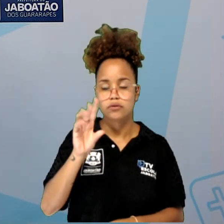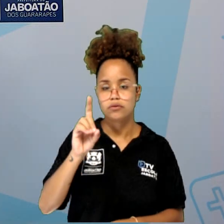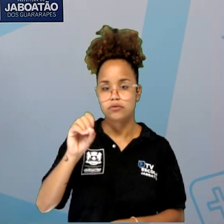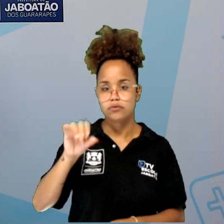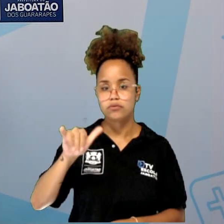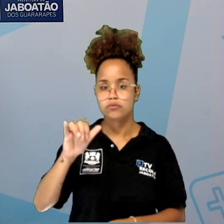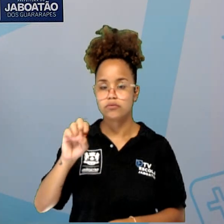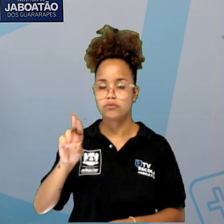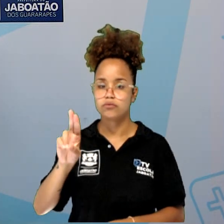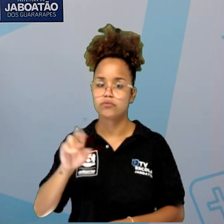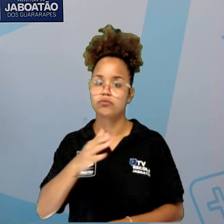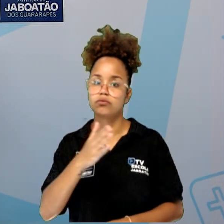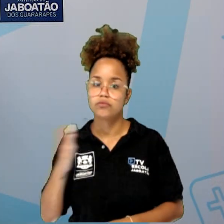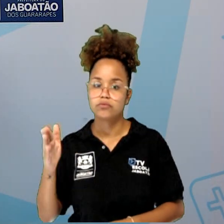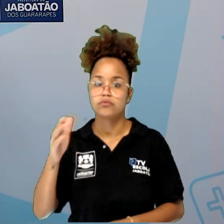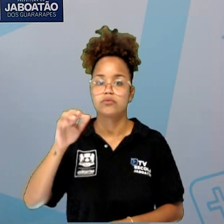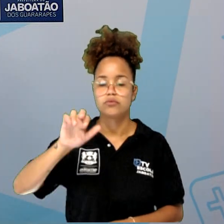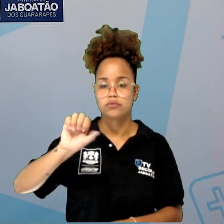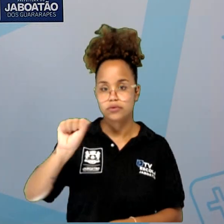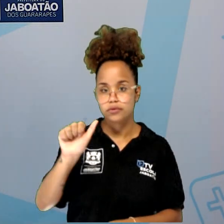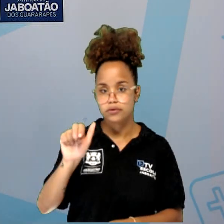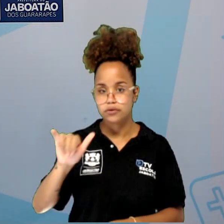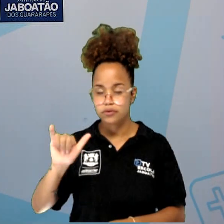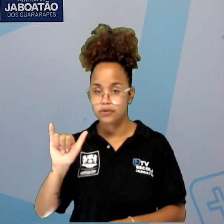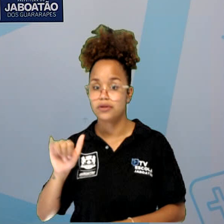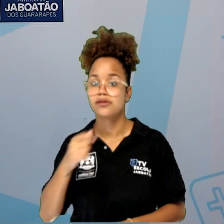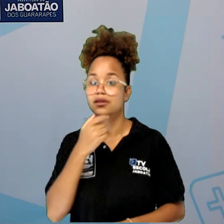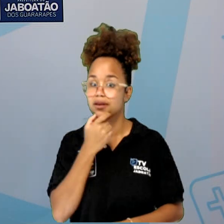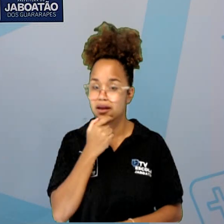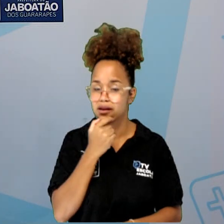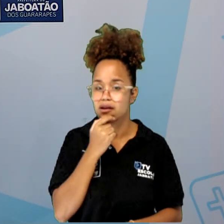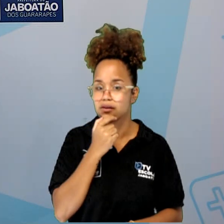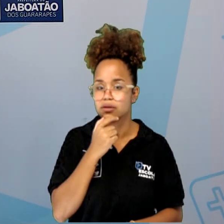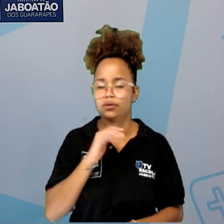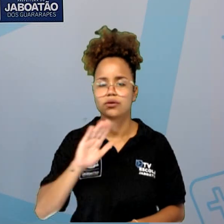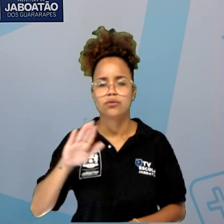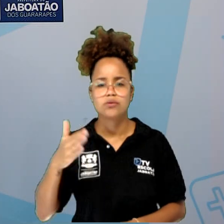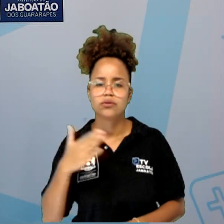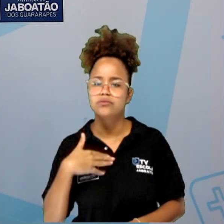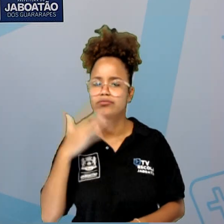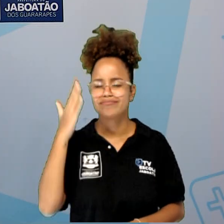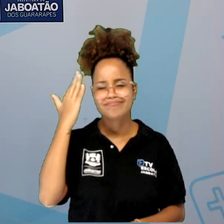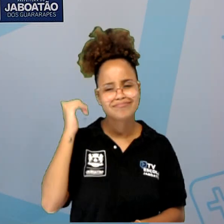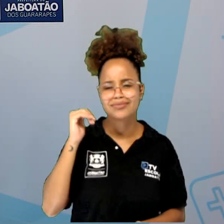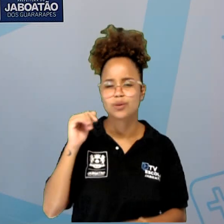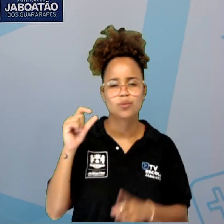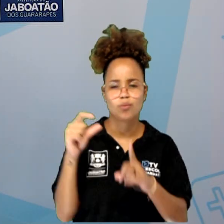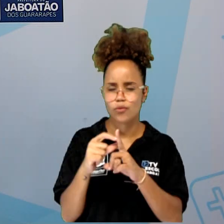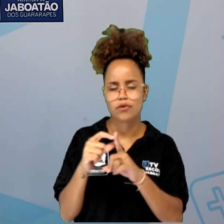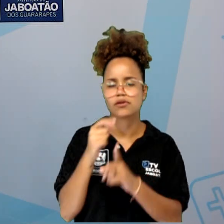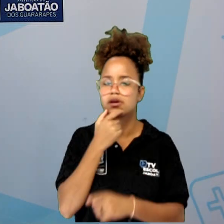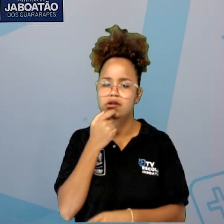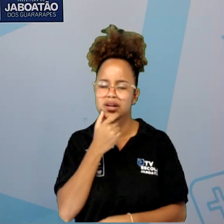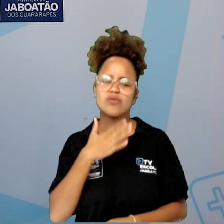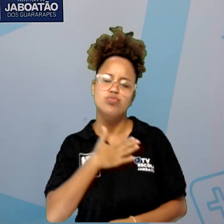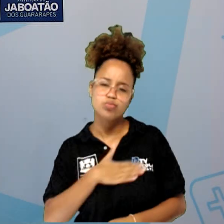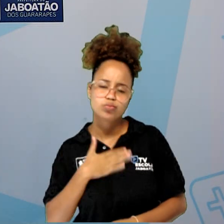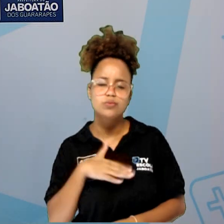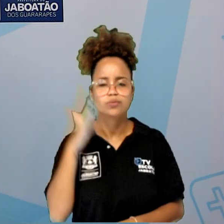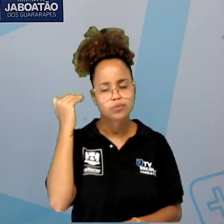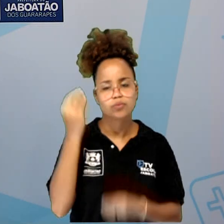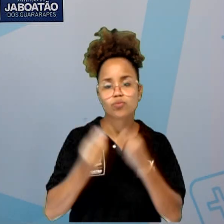you say in English, quando eu não sei uma palavra em inglês e daí eu gostaria de saber